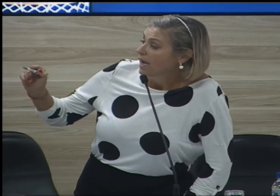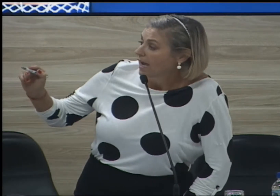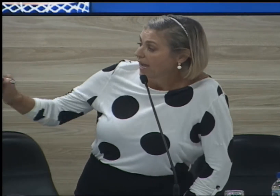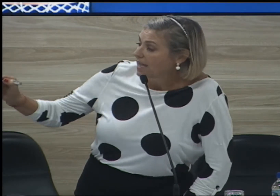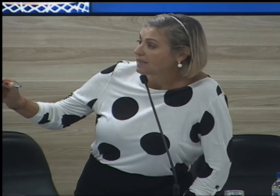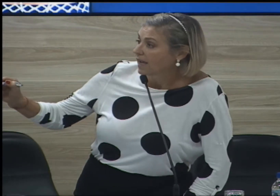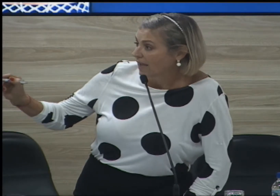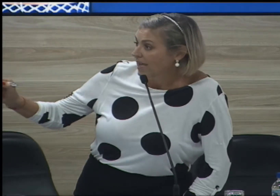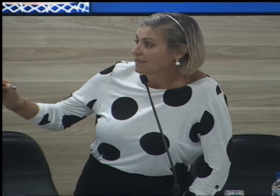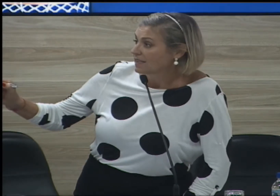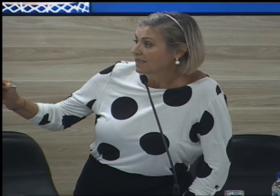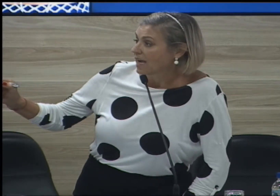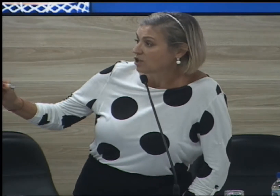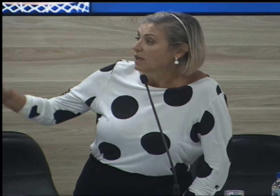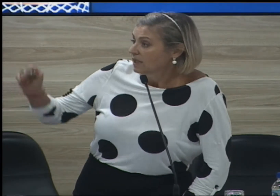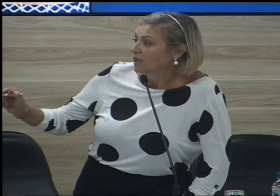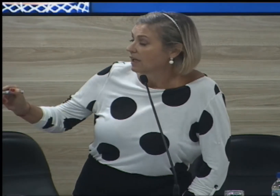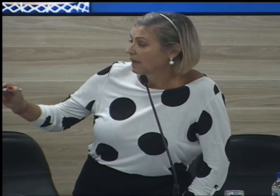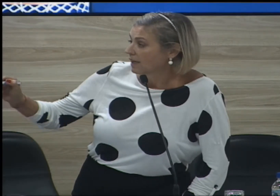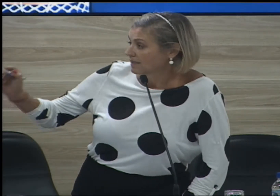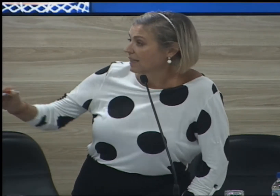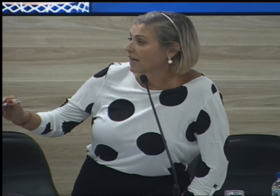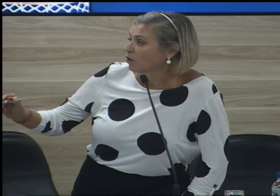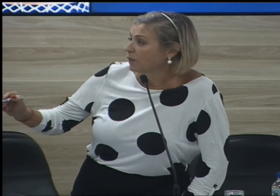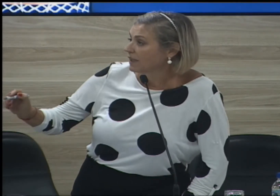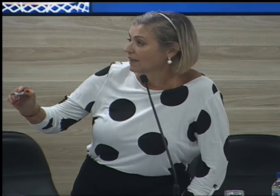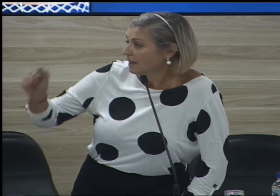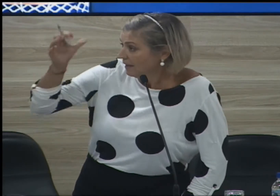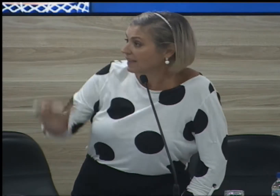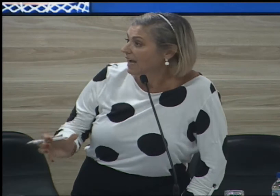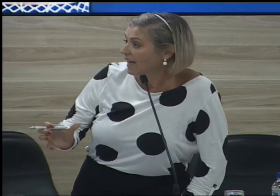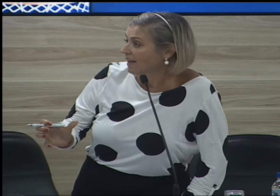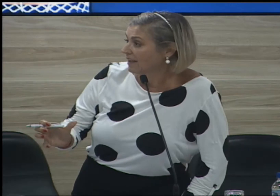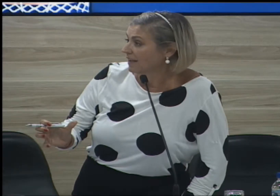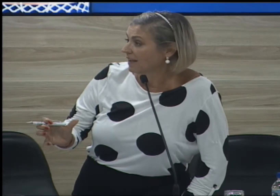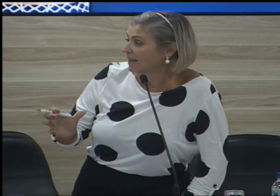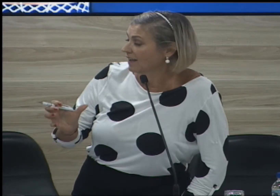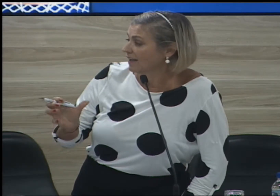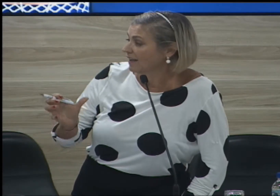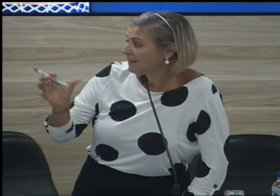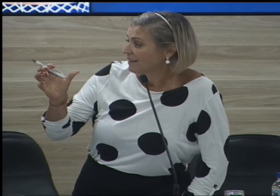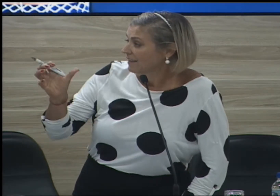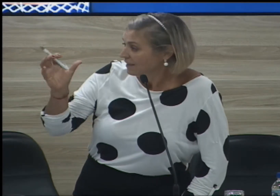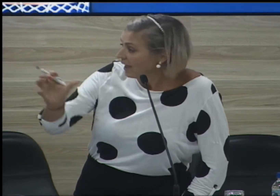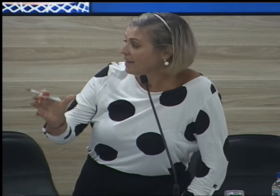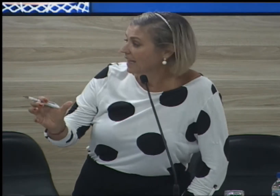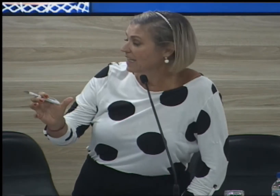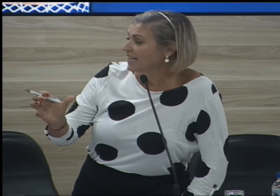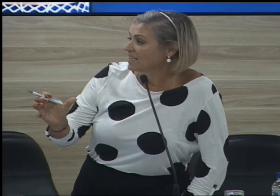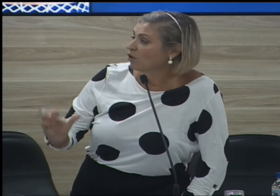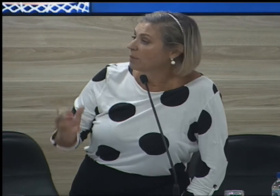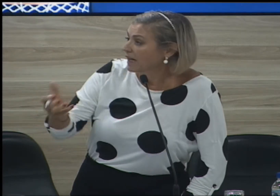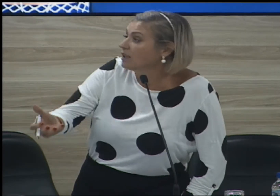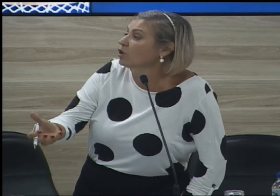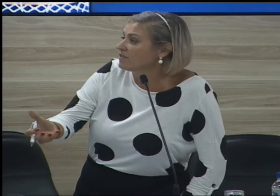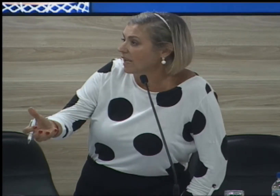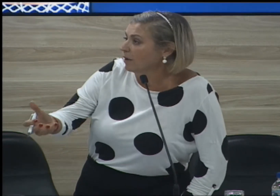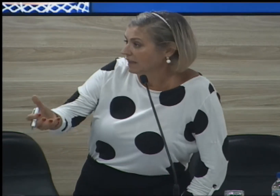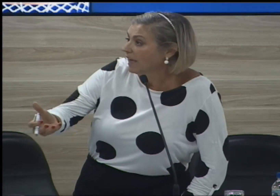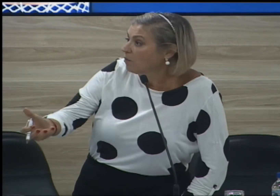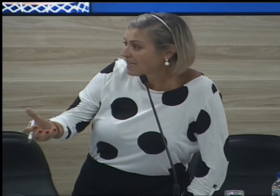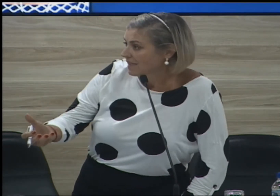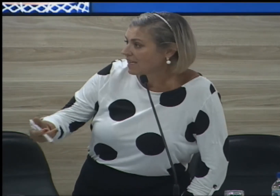exemplo, se é a nossa casa, Minha Casa Minha Vida, ou se vai ser, por exemplo, os lotes municipais, se é um